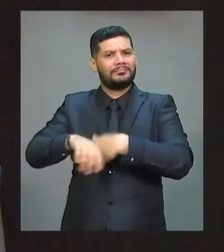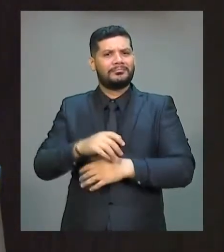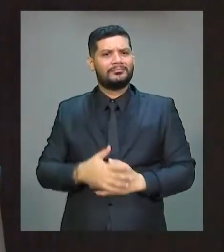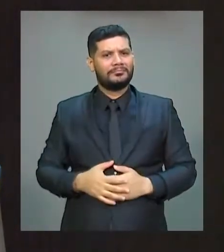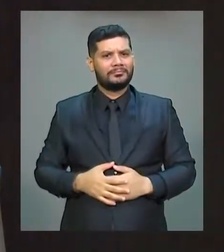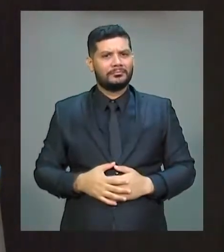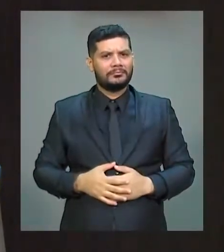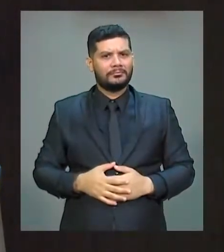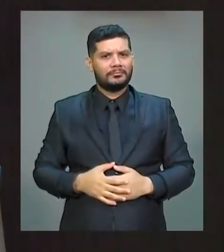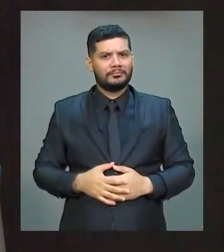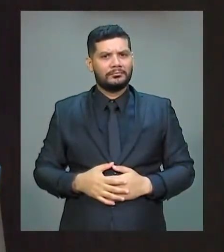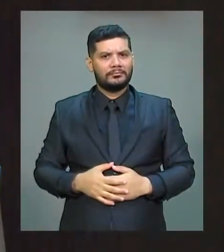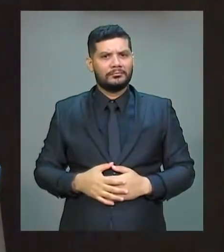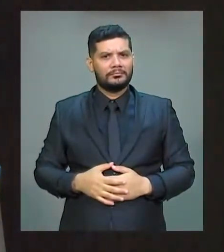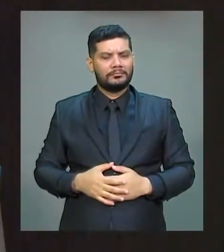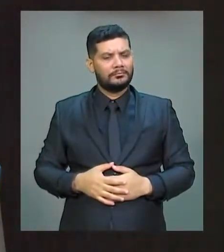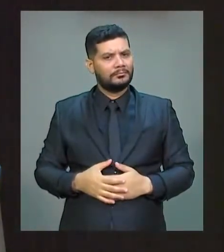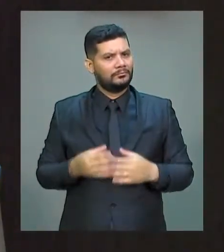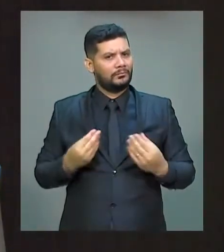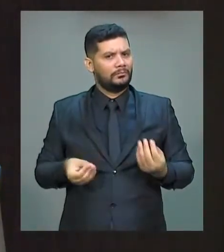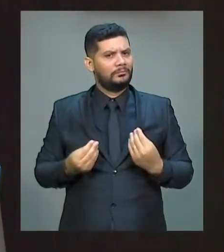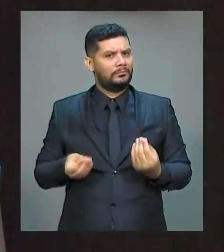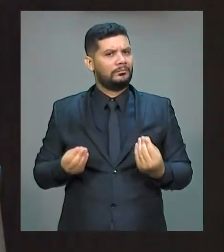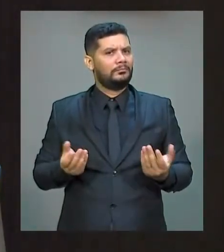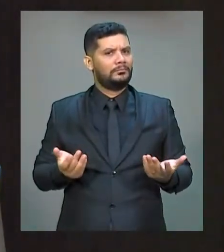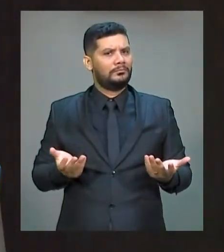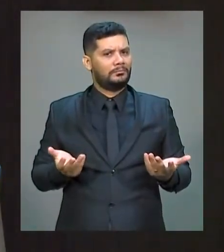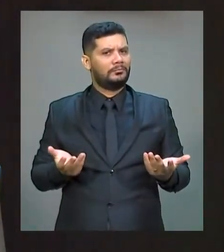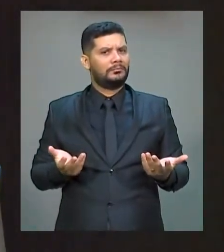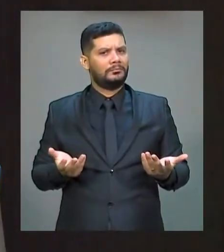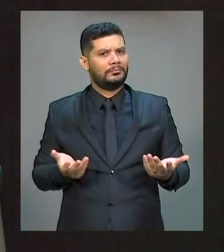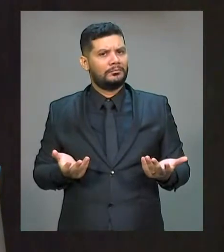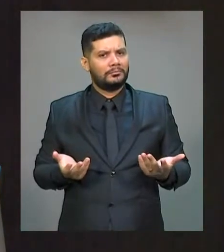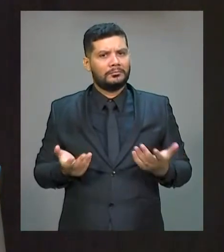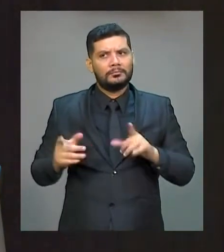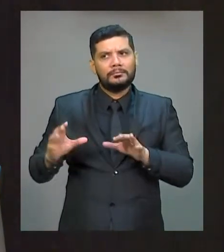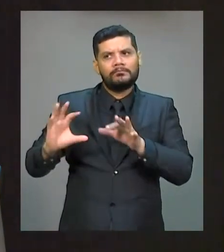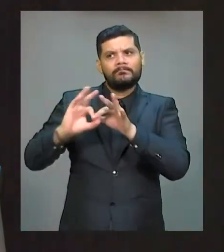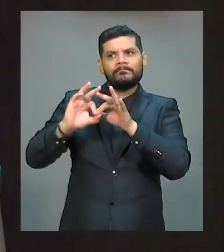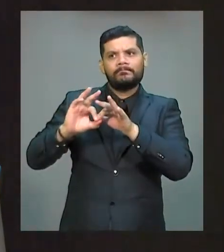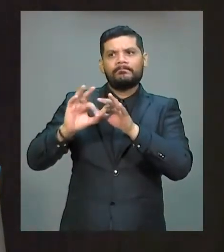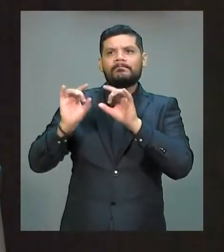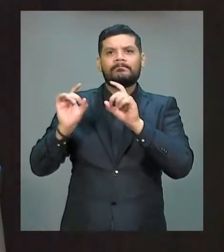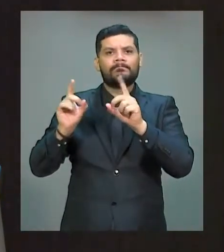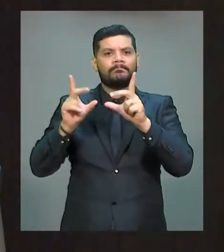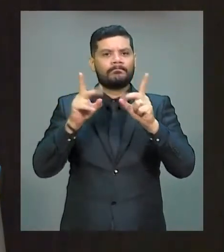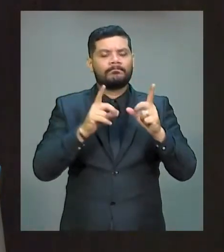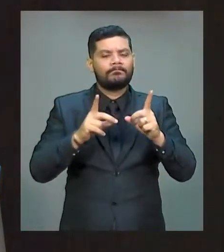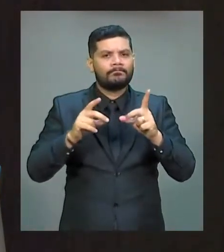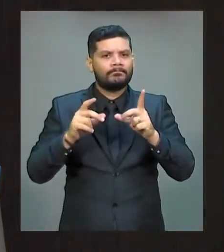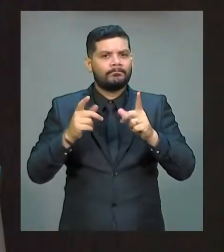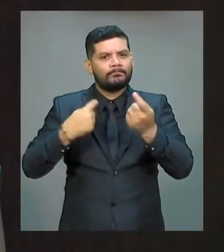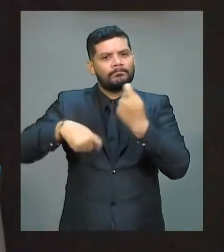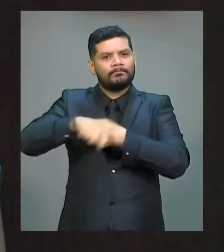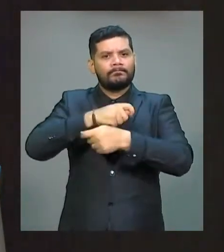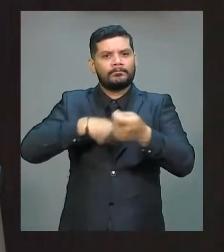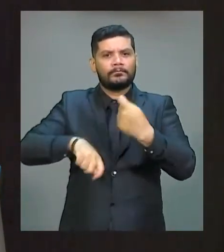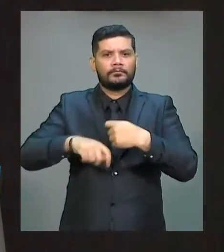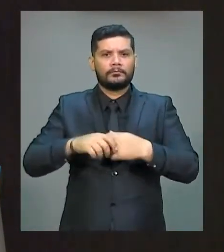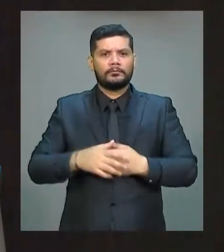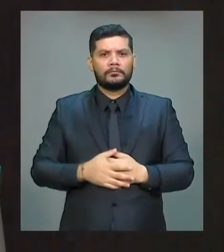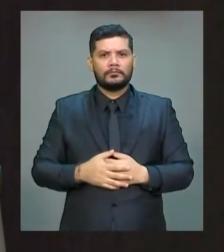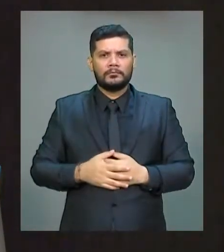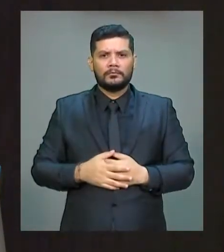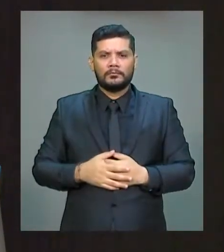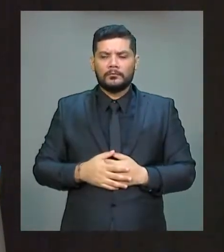chanceler que chuta os principais aliados comerciais do Brasil. Ninguém vai tomar vacina na marra,